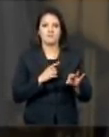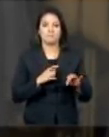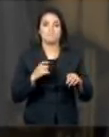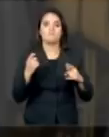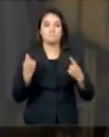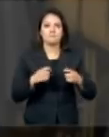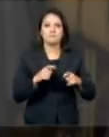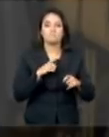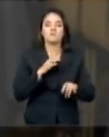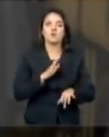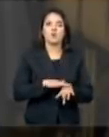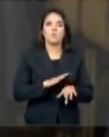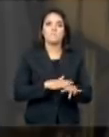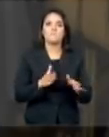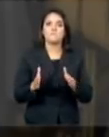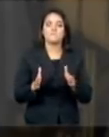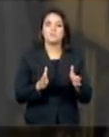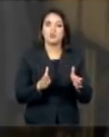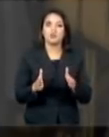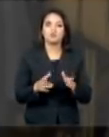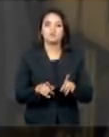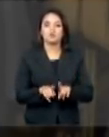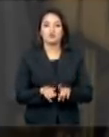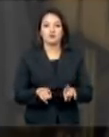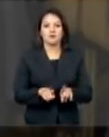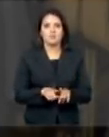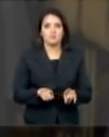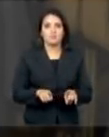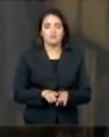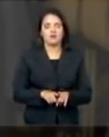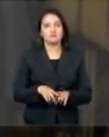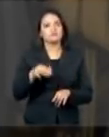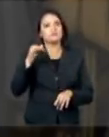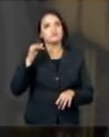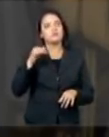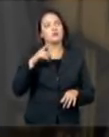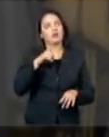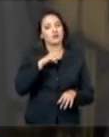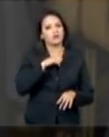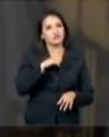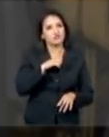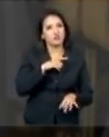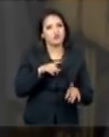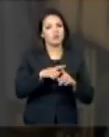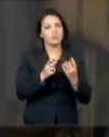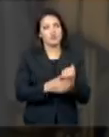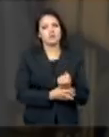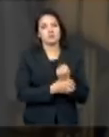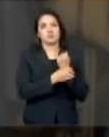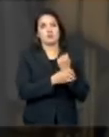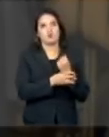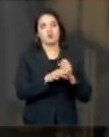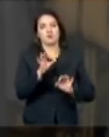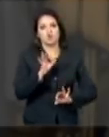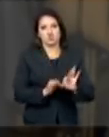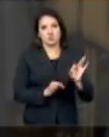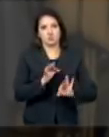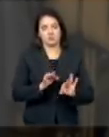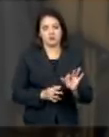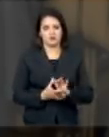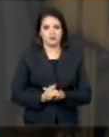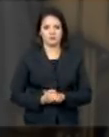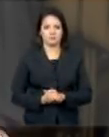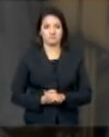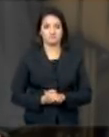a um passo razoável sob pena de ofensa ao princípio da confiança face jurídica do princípio da legalidade uma